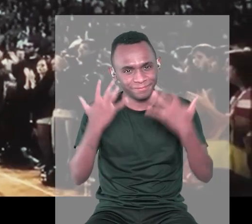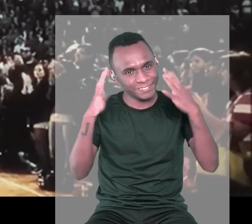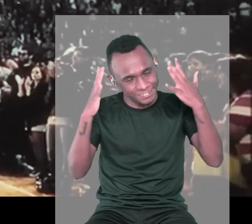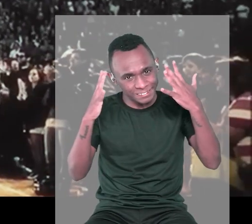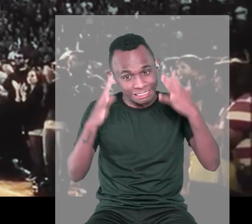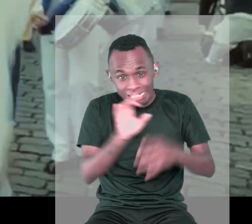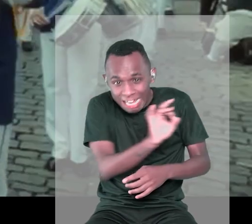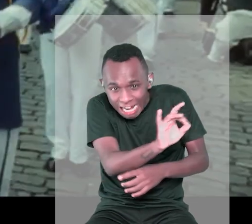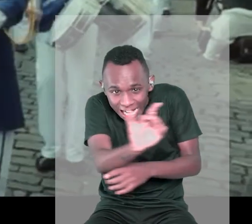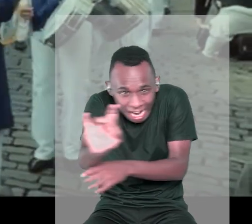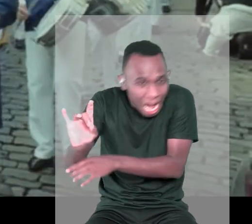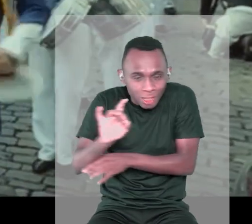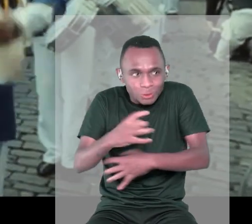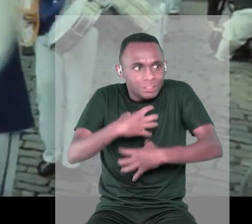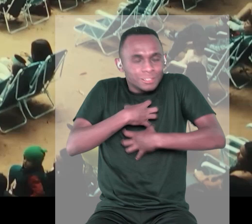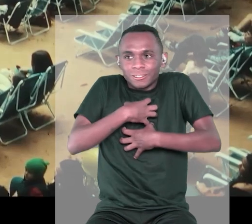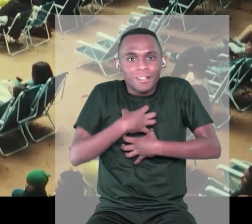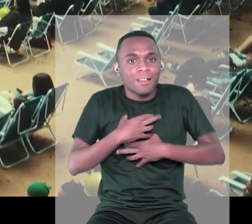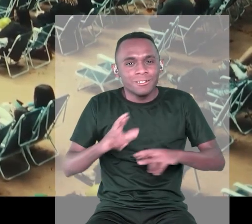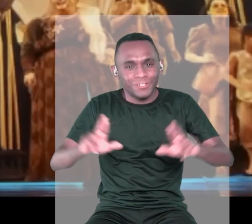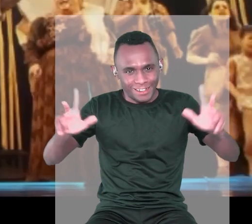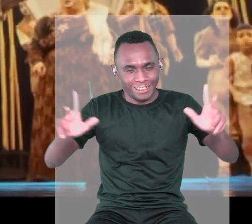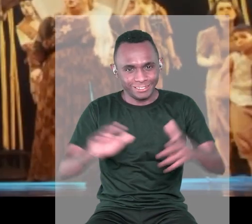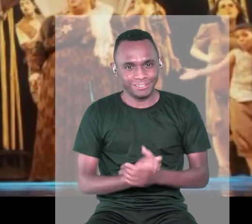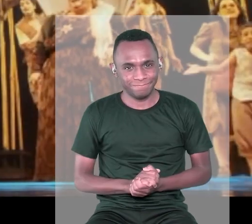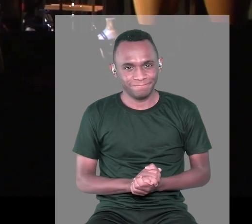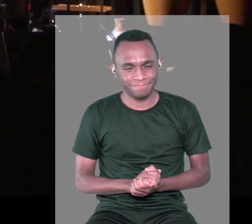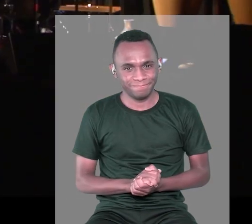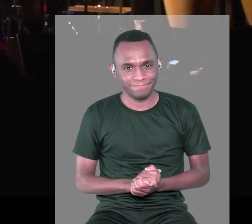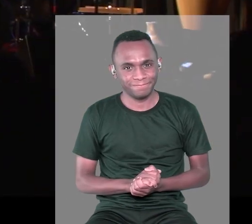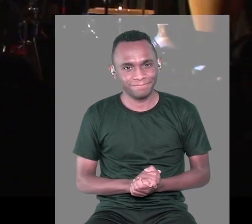que toca cada um de nós de um jeito diferente.